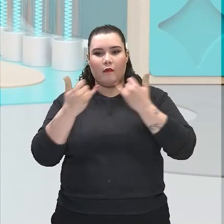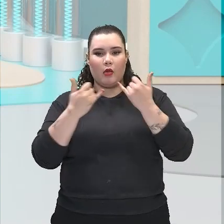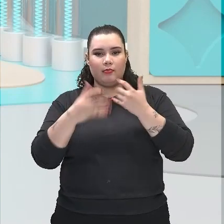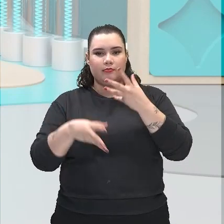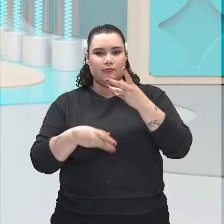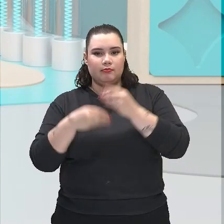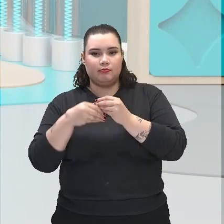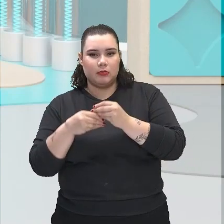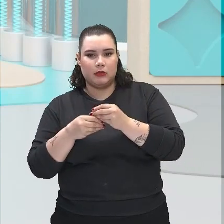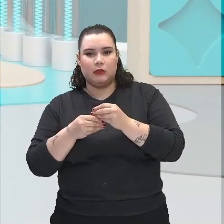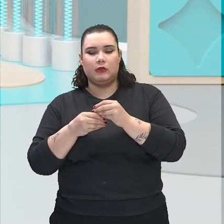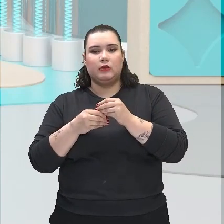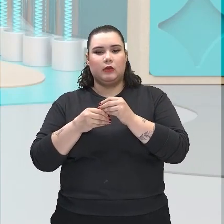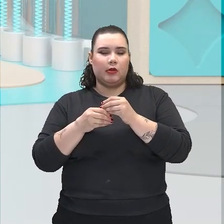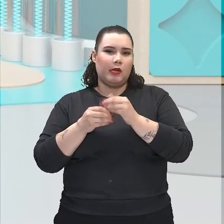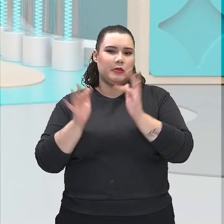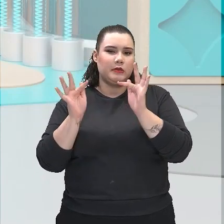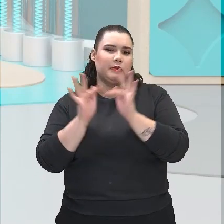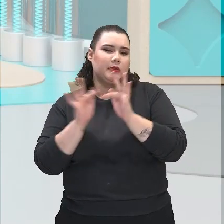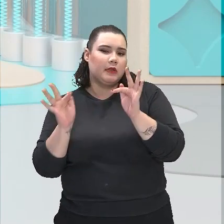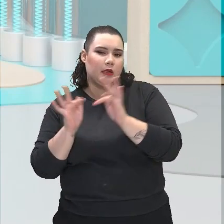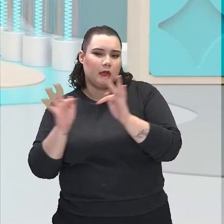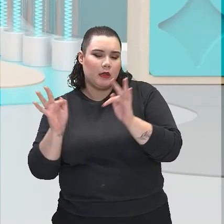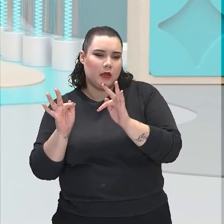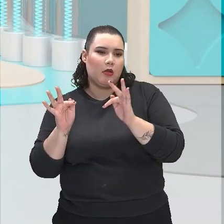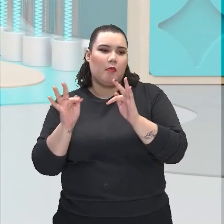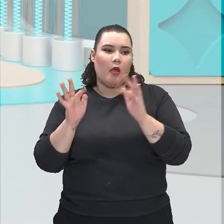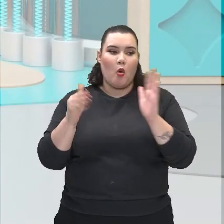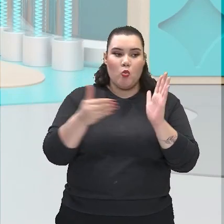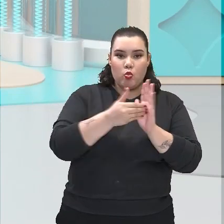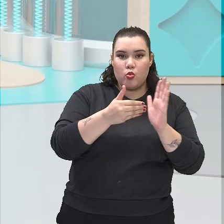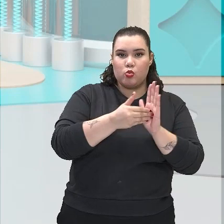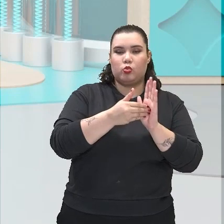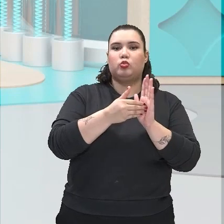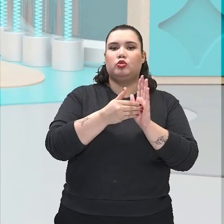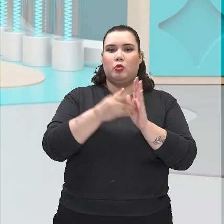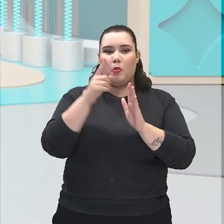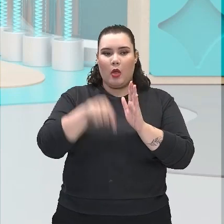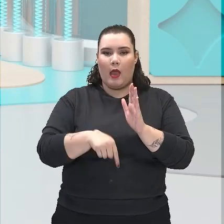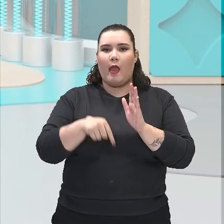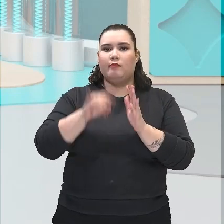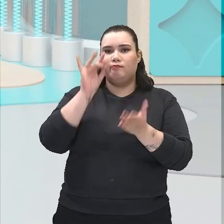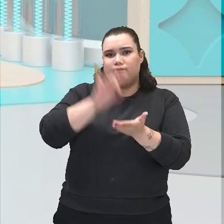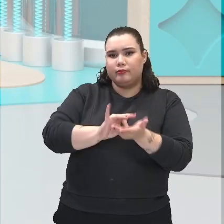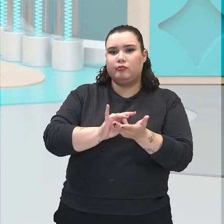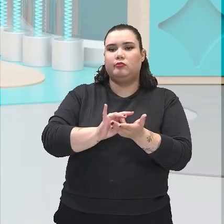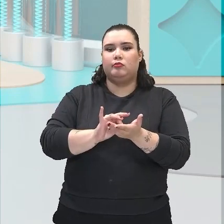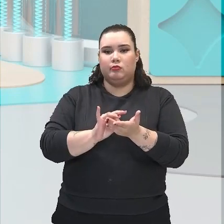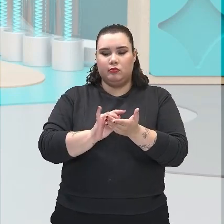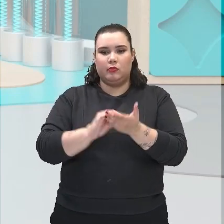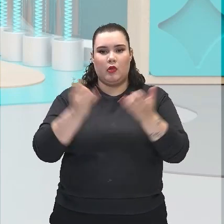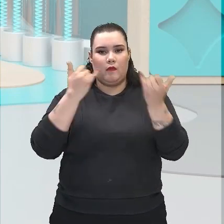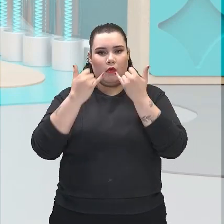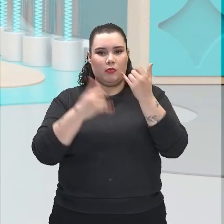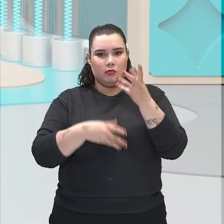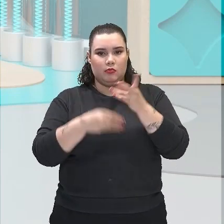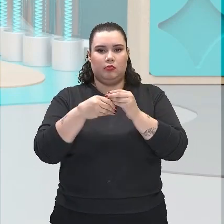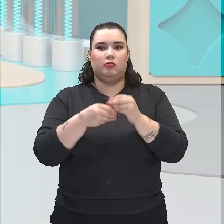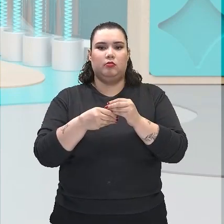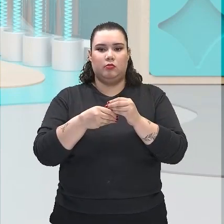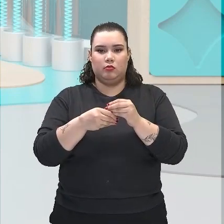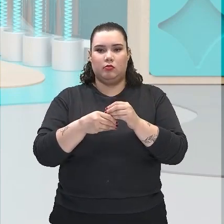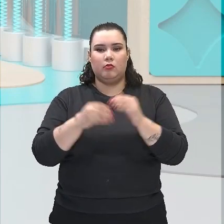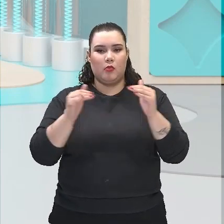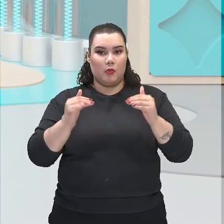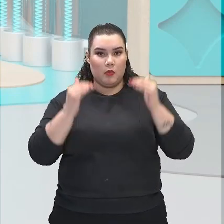um argumento não tão forte para um que seja o mais forte. O último, ela utiliza um argumento de